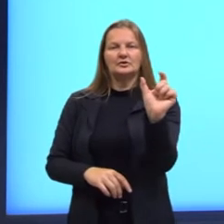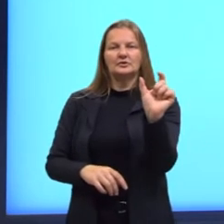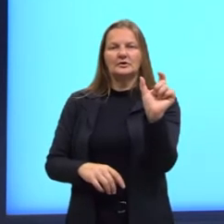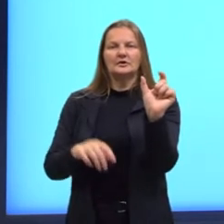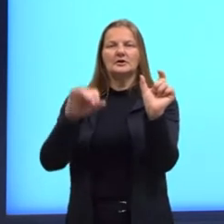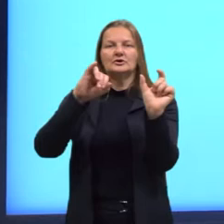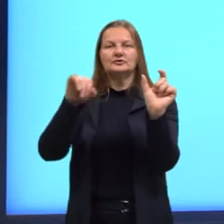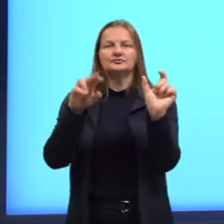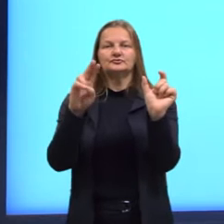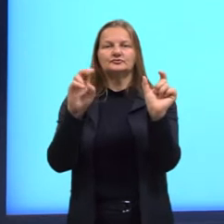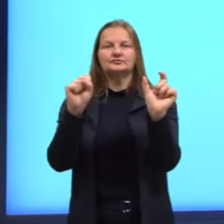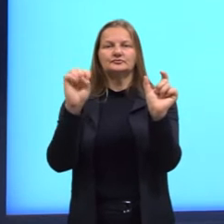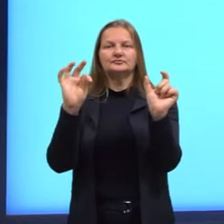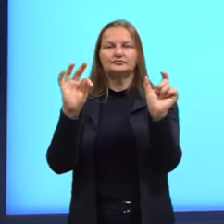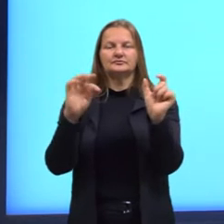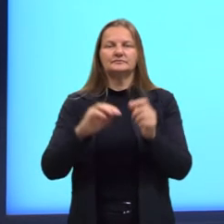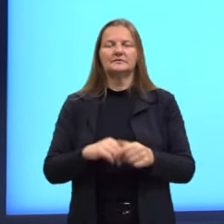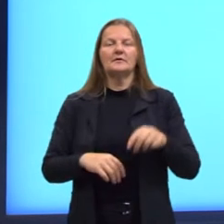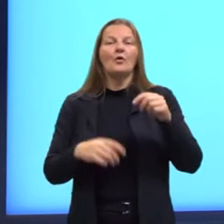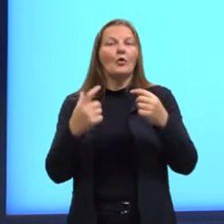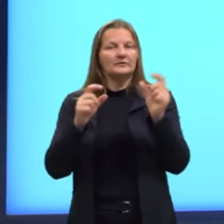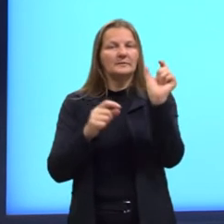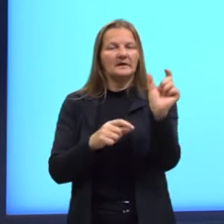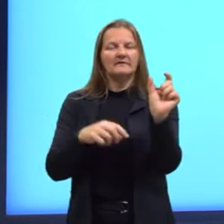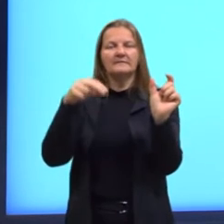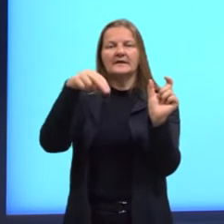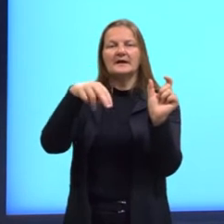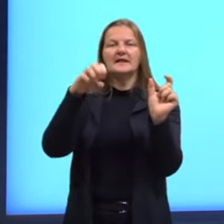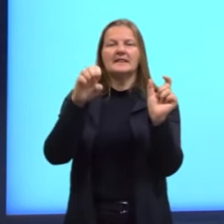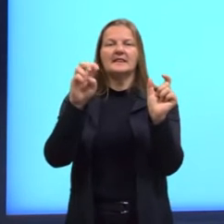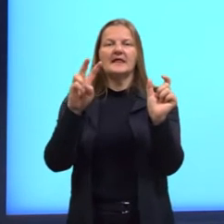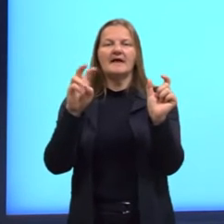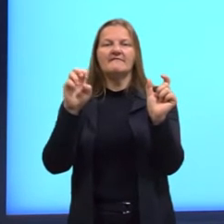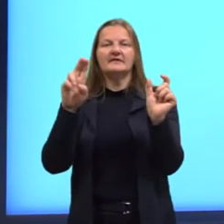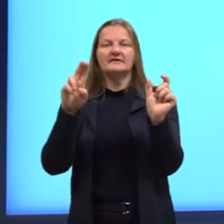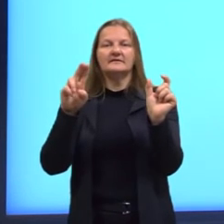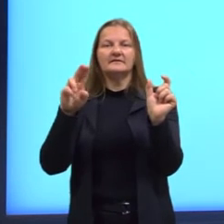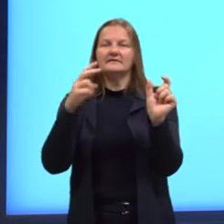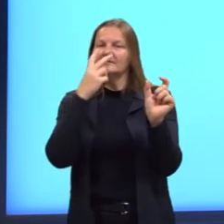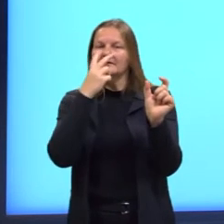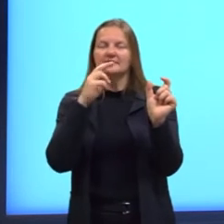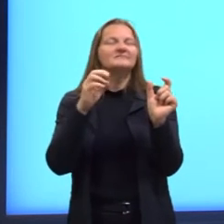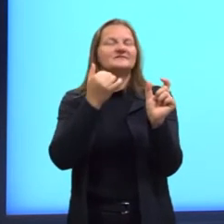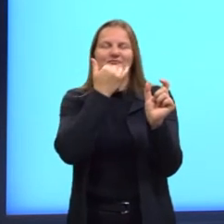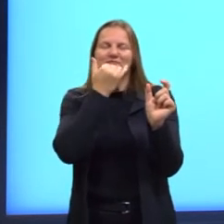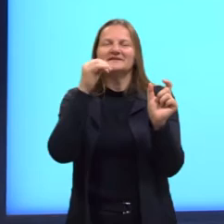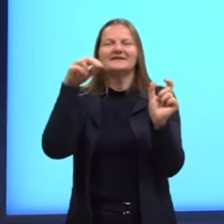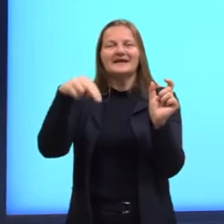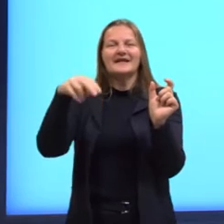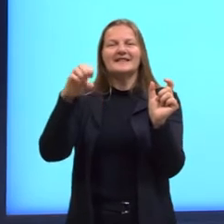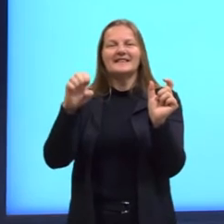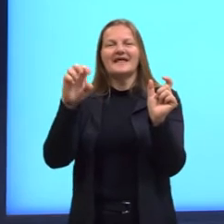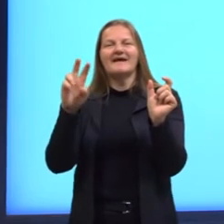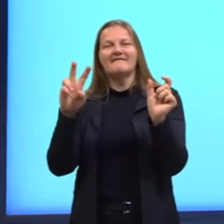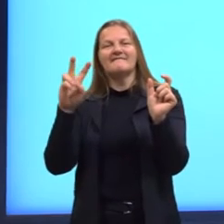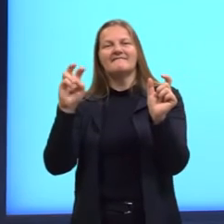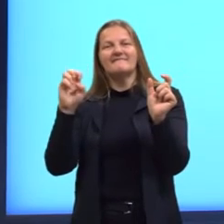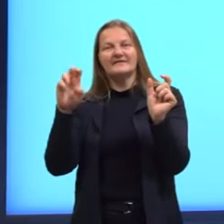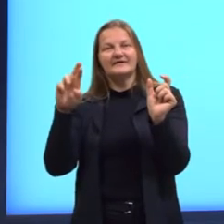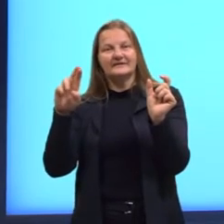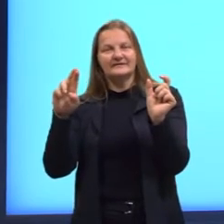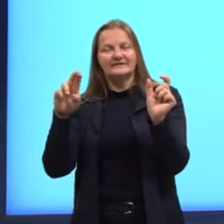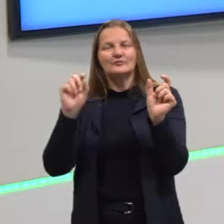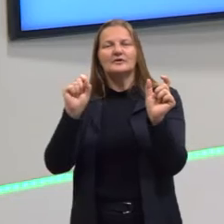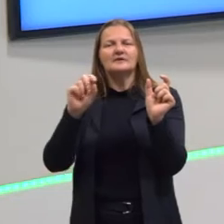Ok oh never never eu nunca e Aqui vocês têm que perceber que o né